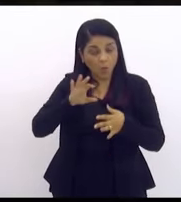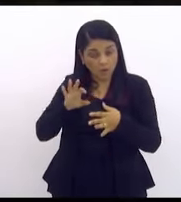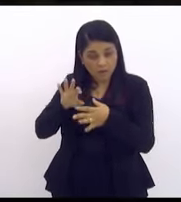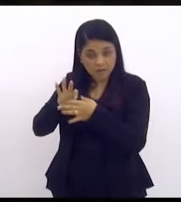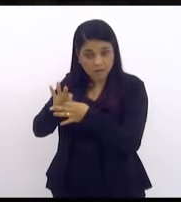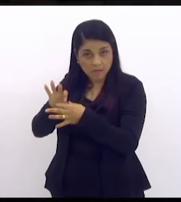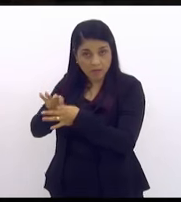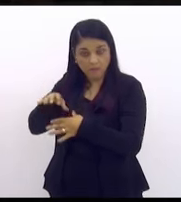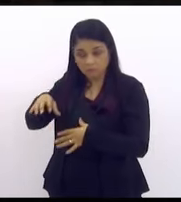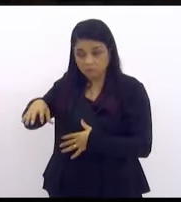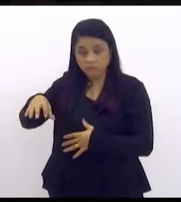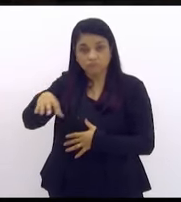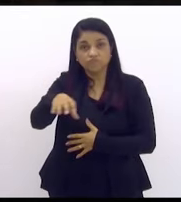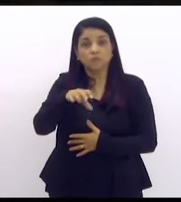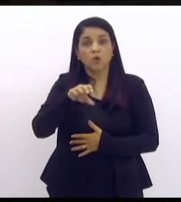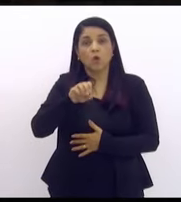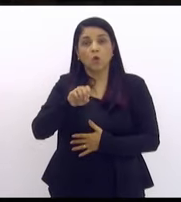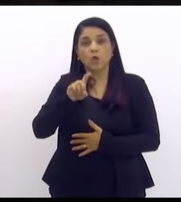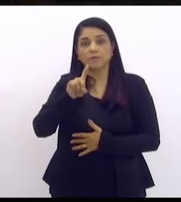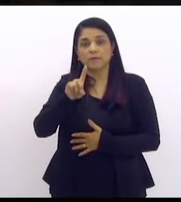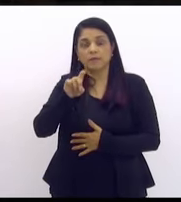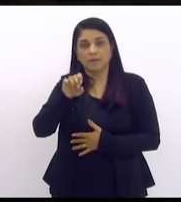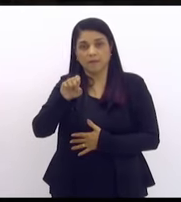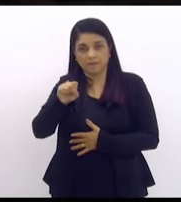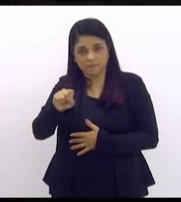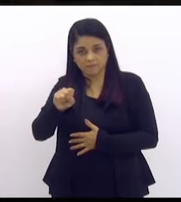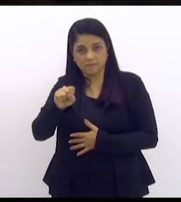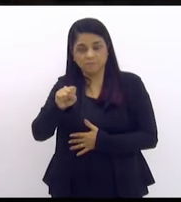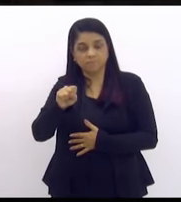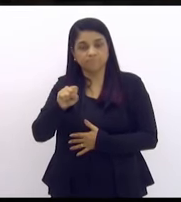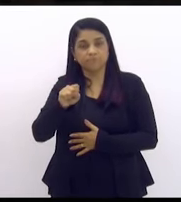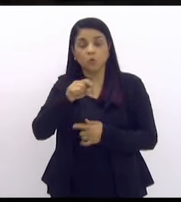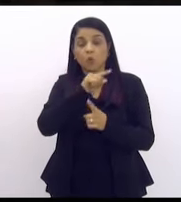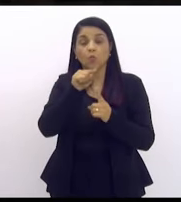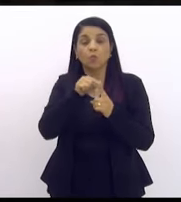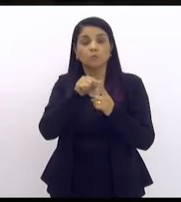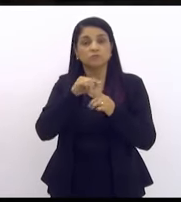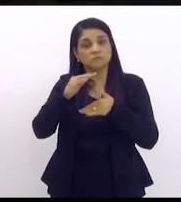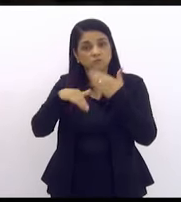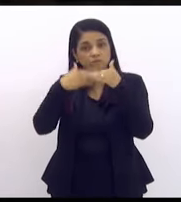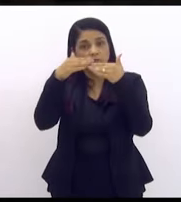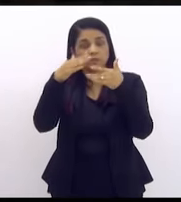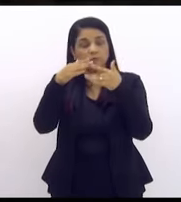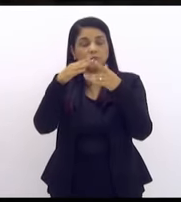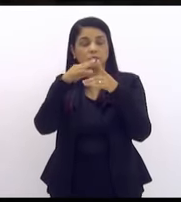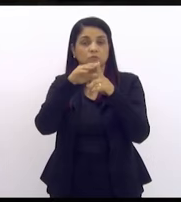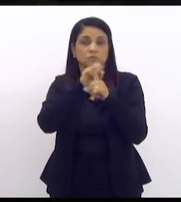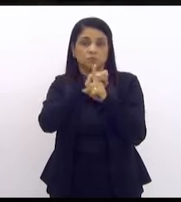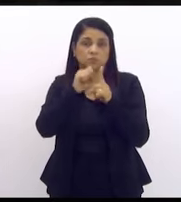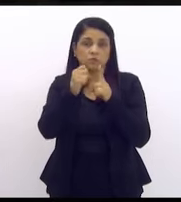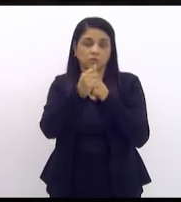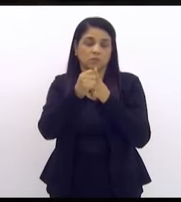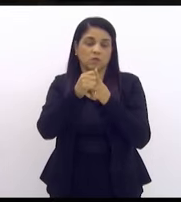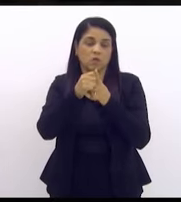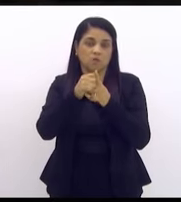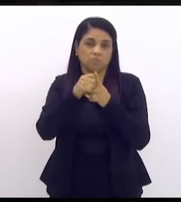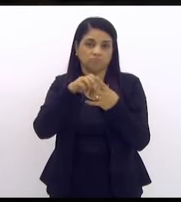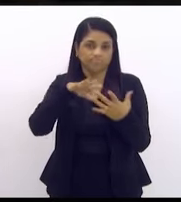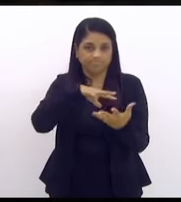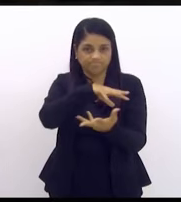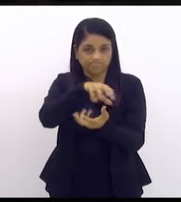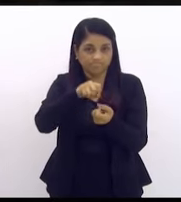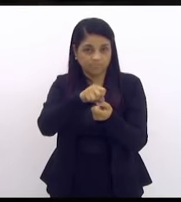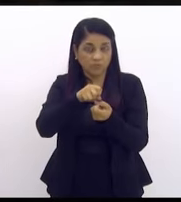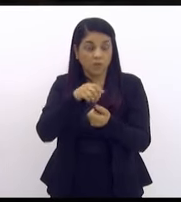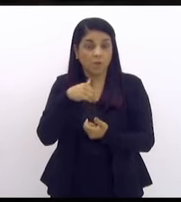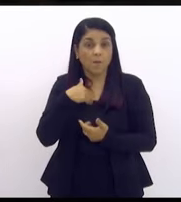com as ODSs, com os Objetivos de Desenvolvimento Sustentável. É uma proposta para o futuro e não uma